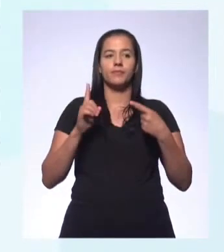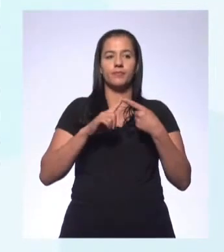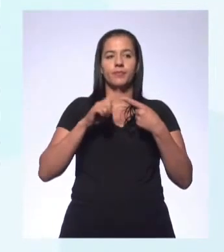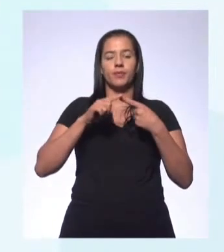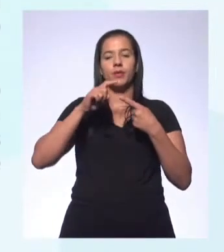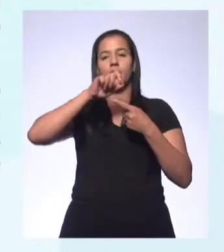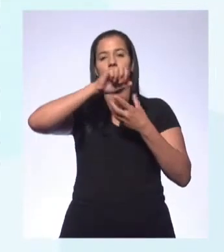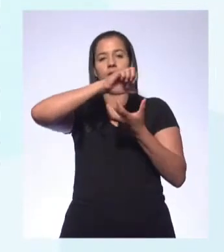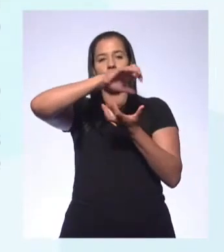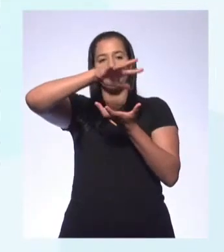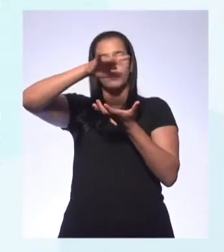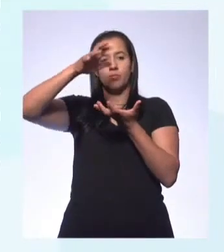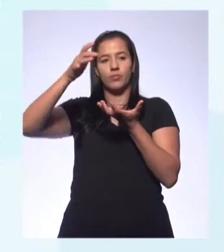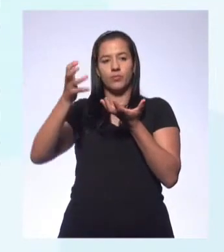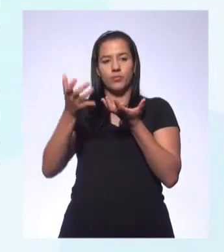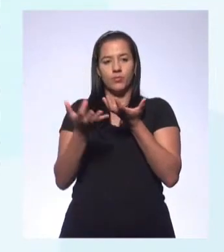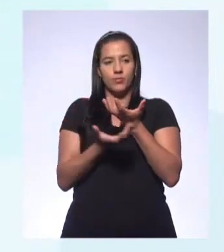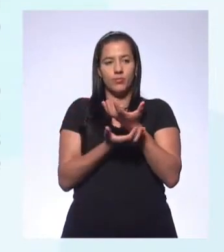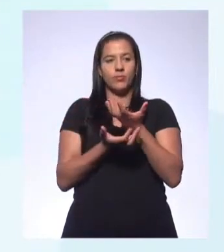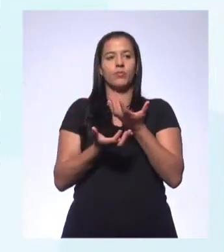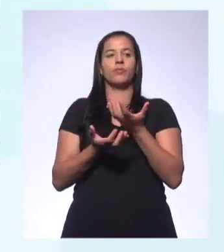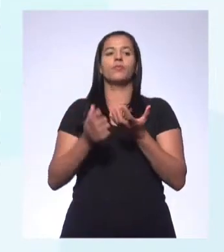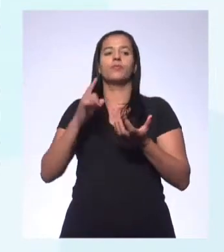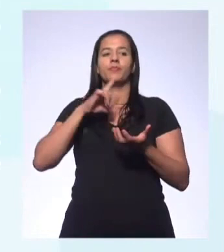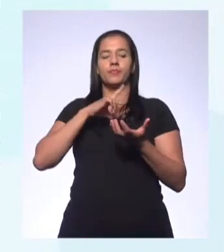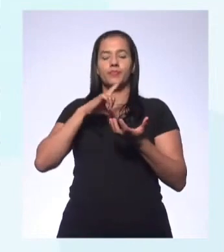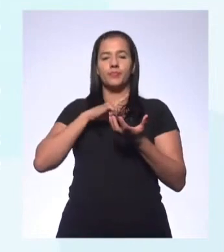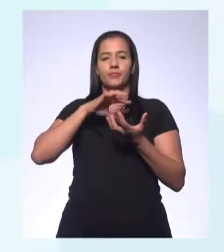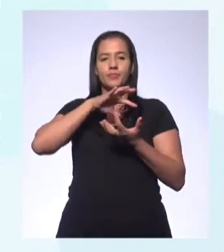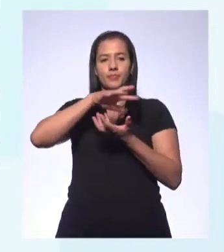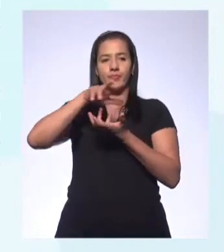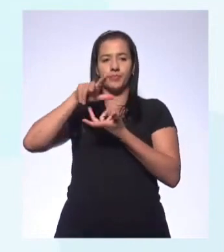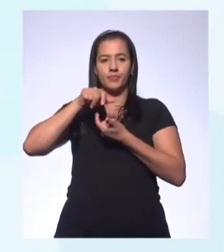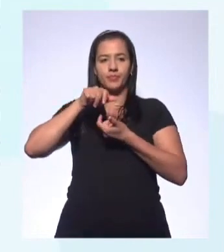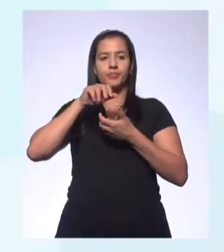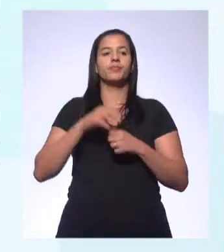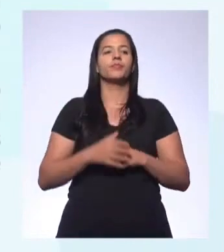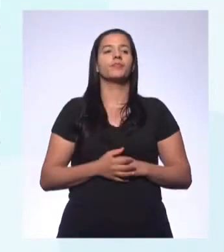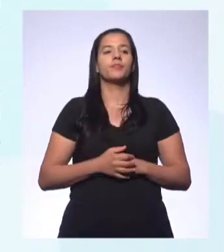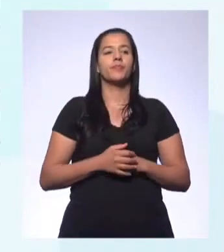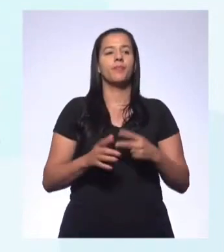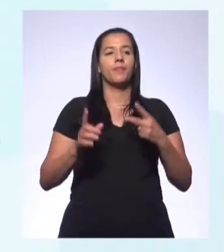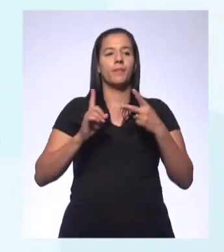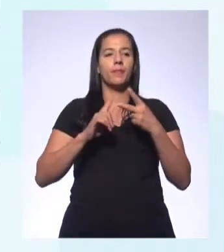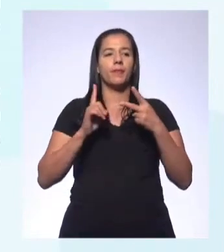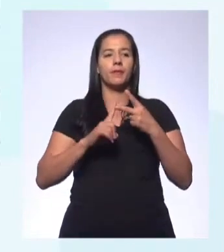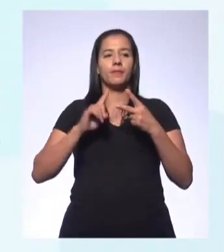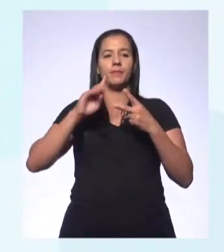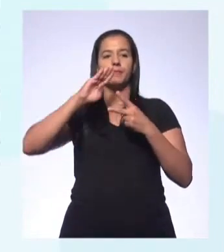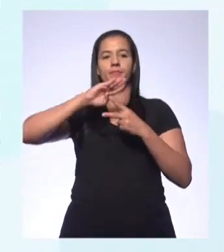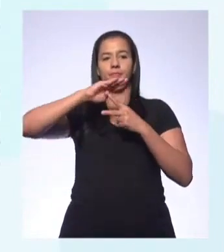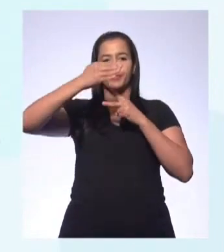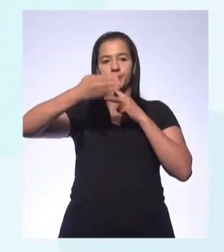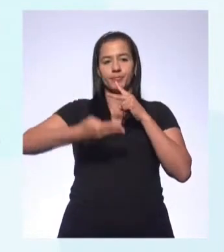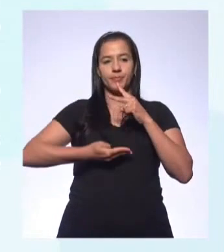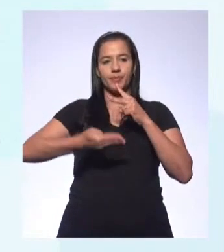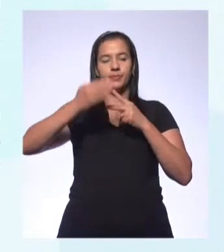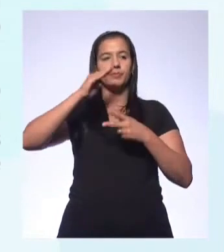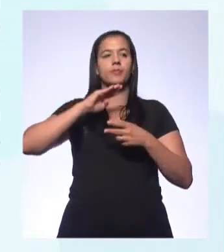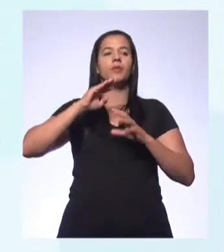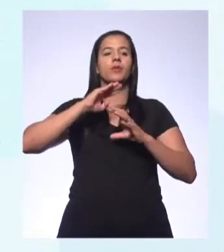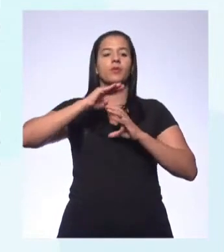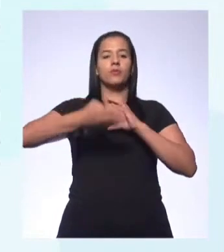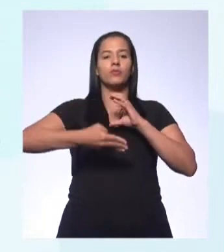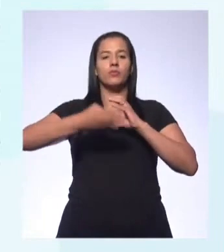atmosfera, ok, os gases que rodeiam a superfície da Terra, a biosfera, os organismos vivos e o